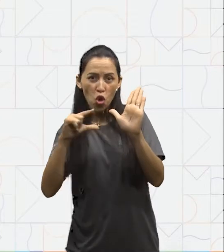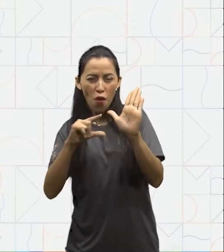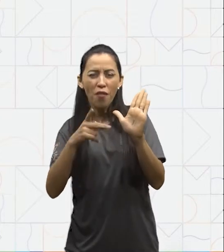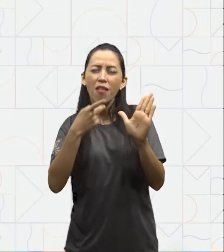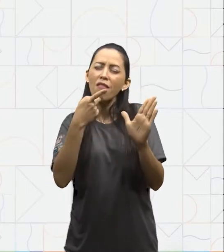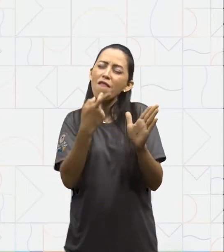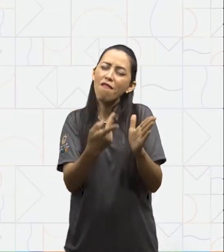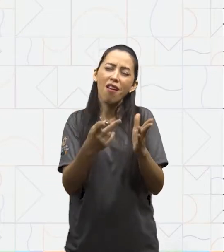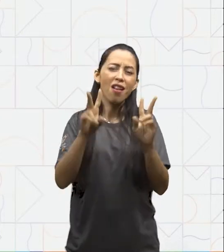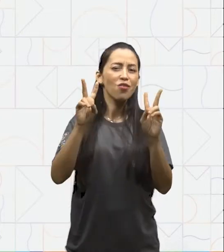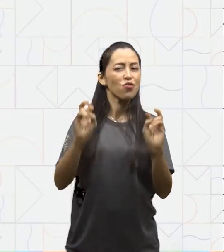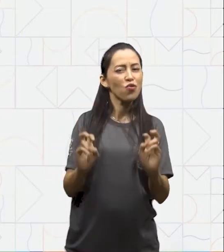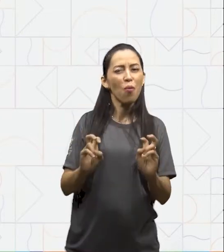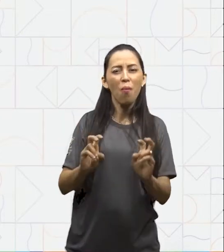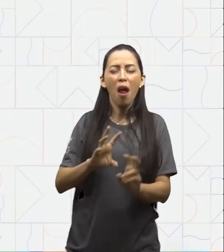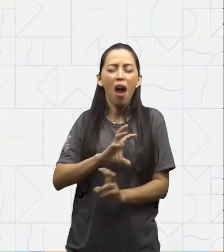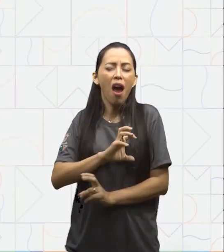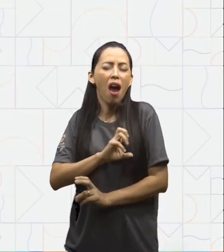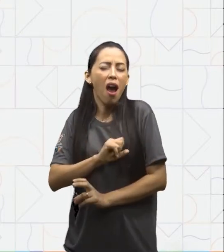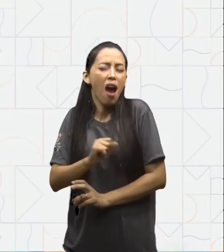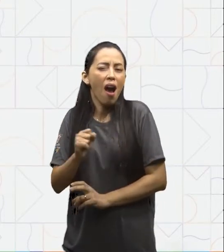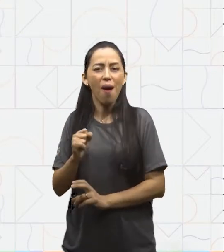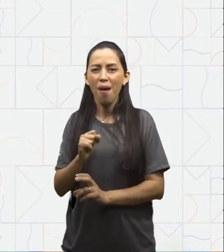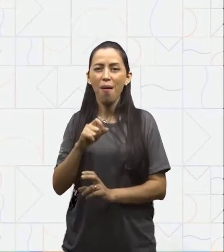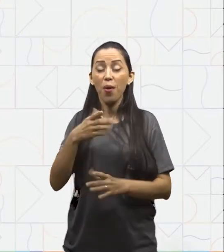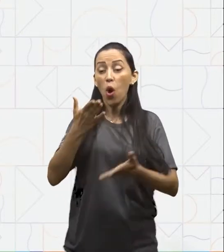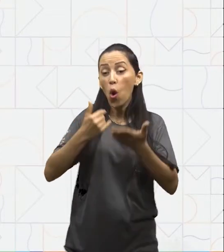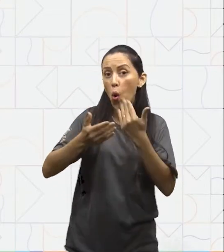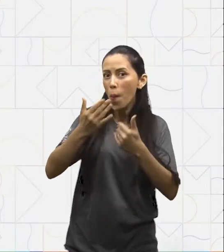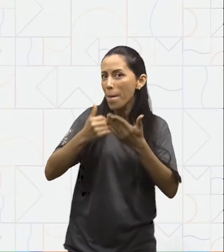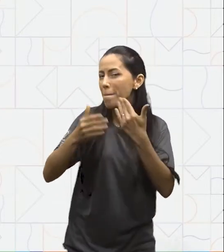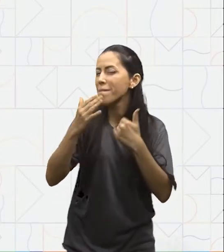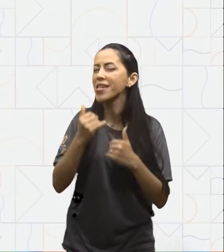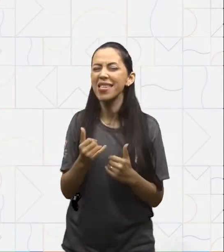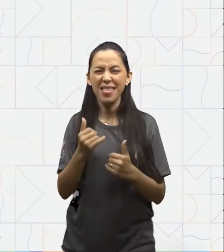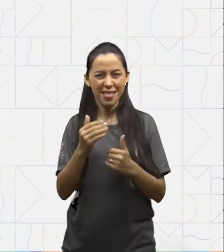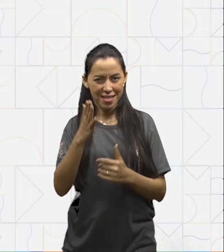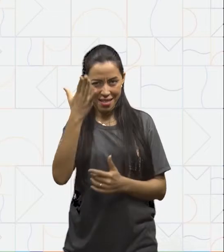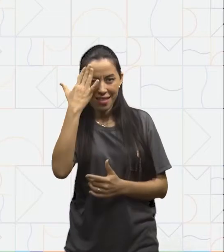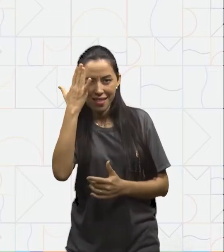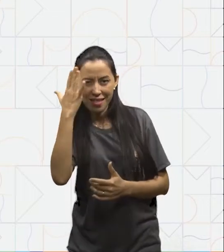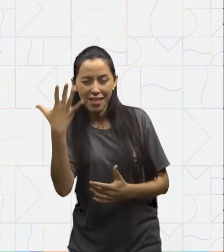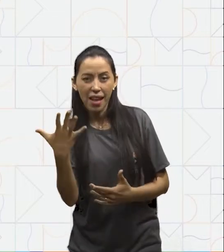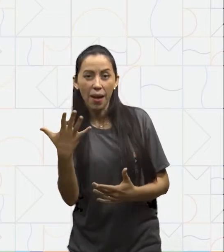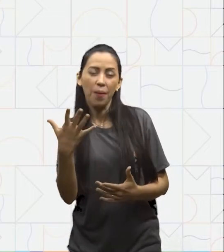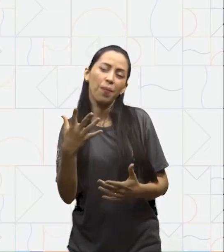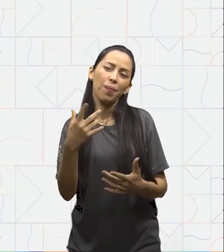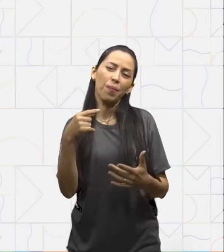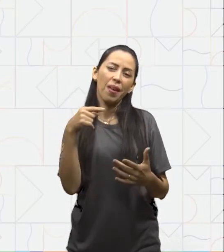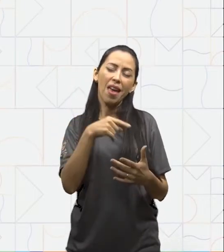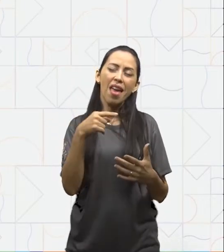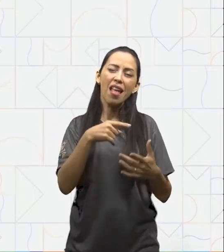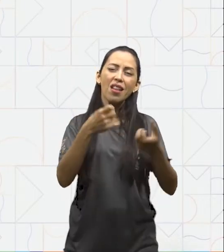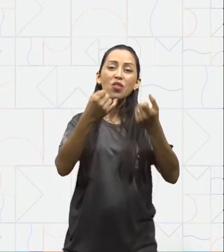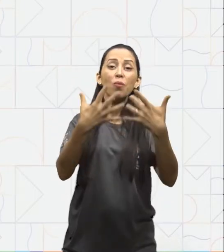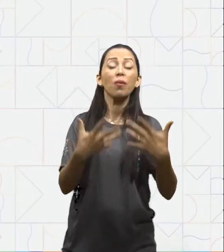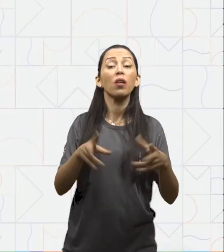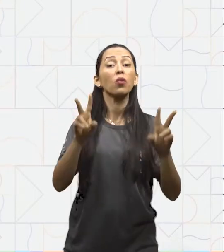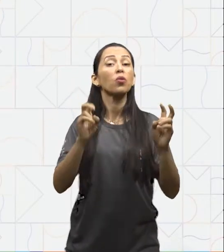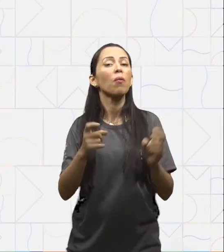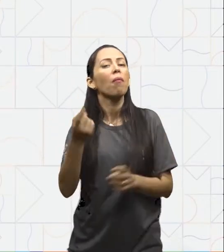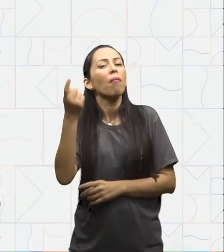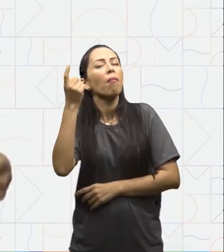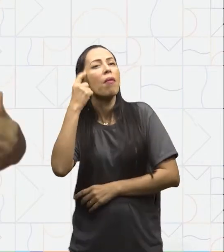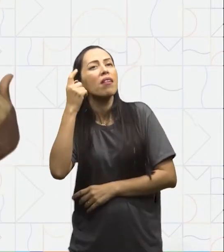sua paixão pelas comidas oferecidas em um dia de espetáculo, aquelas guloseimas. Ele deixa bem claro